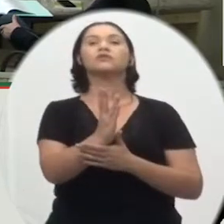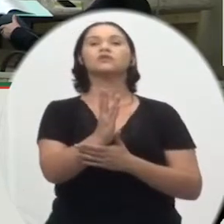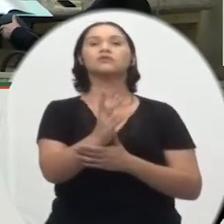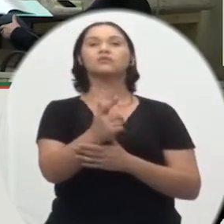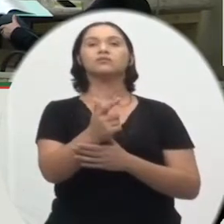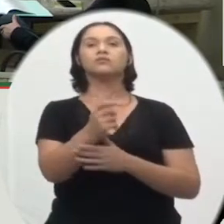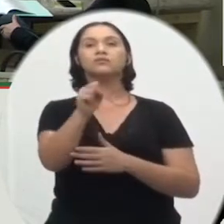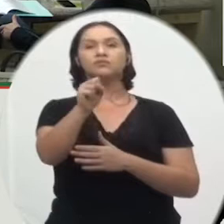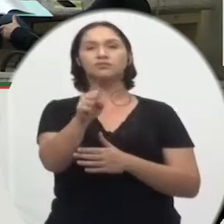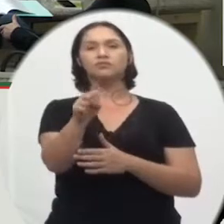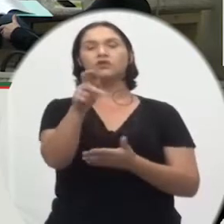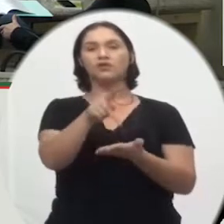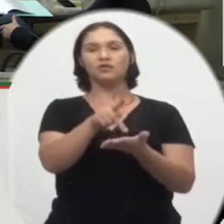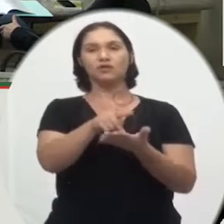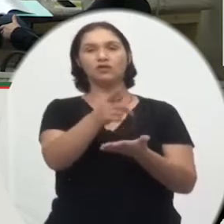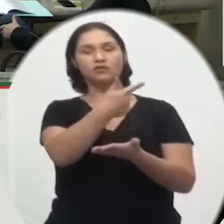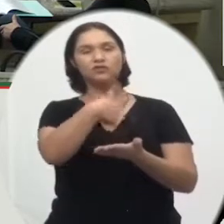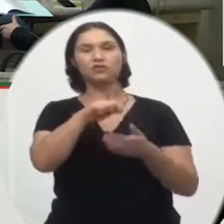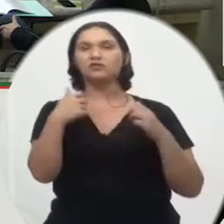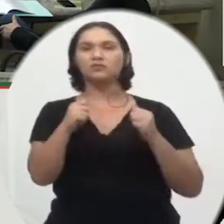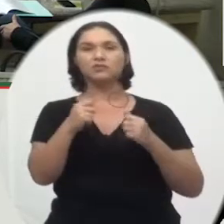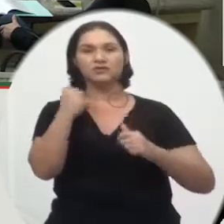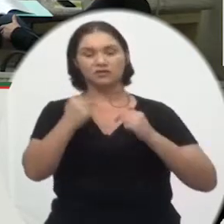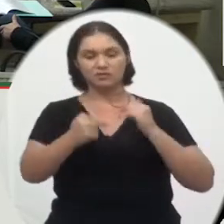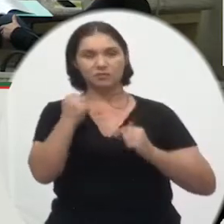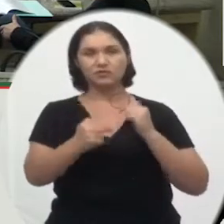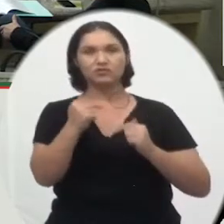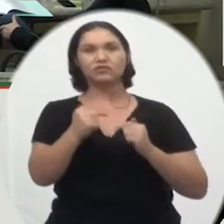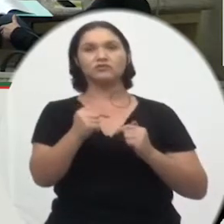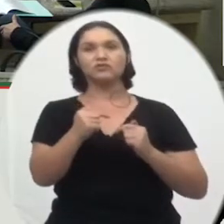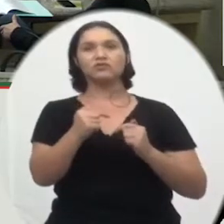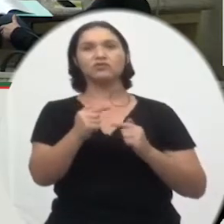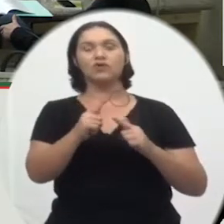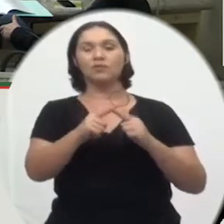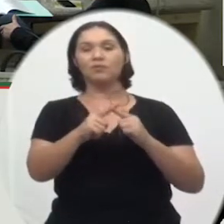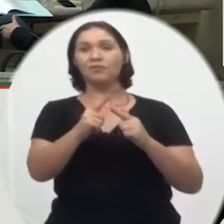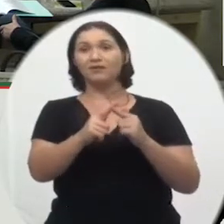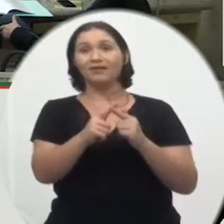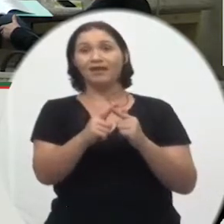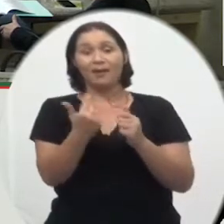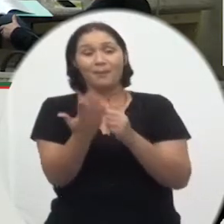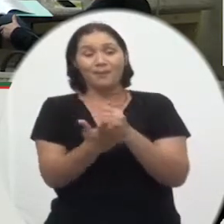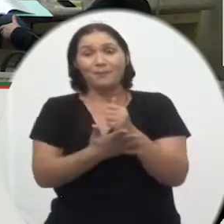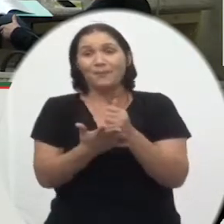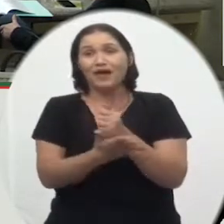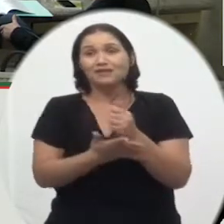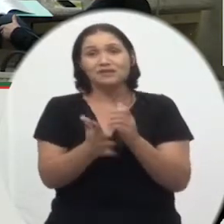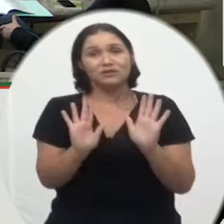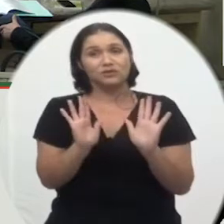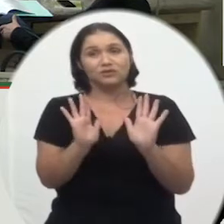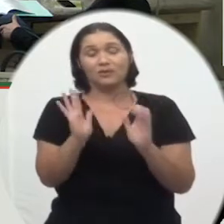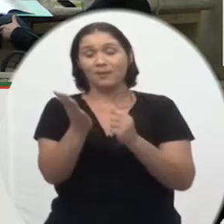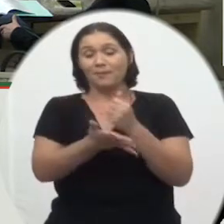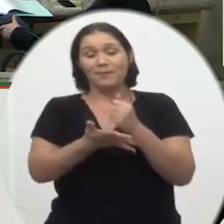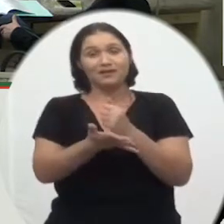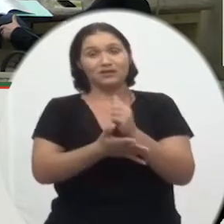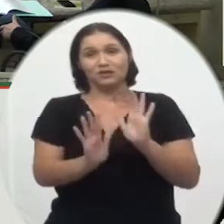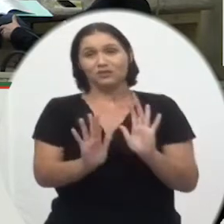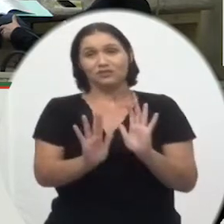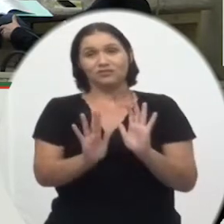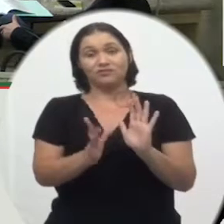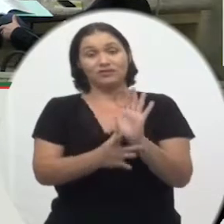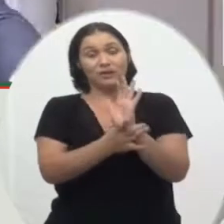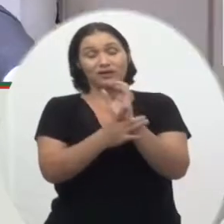havia necessidade da gente estar discutindo isso pelo básico do básico que é esse negócio. É o básico.